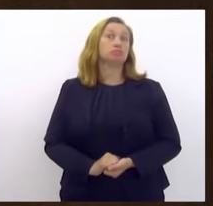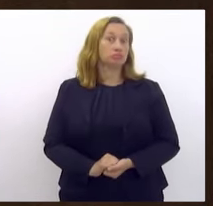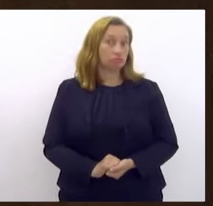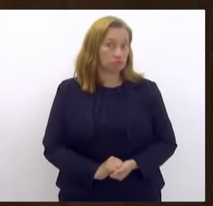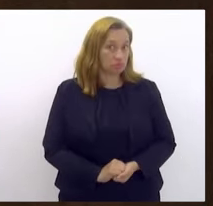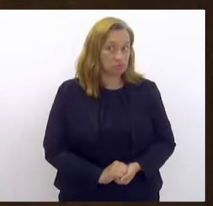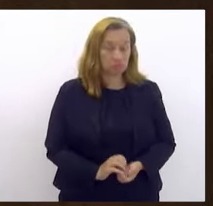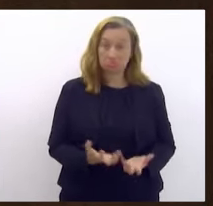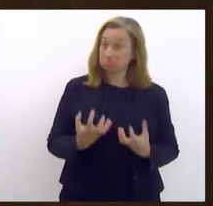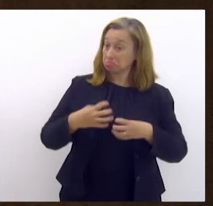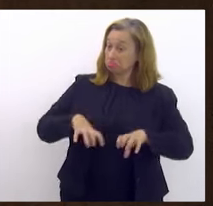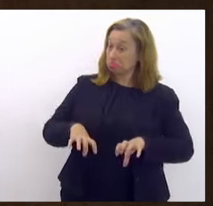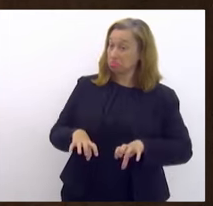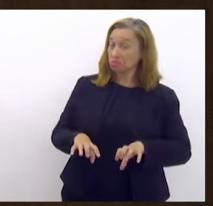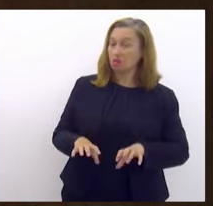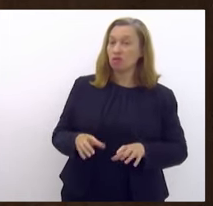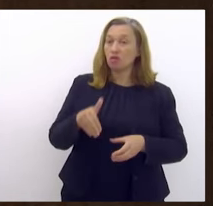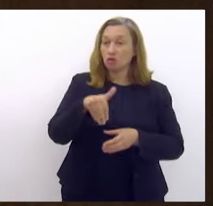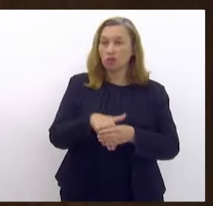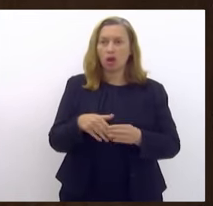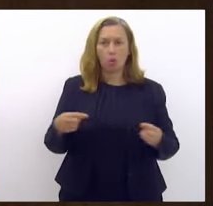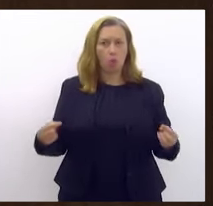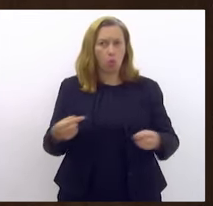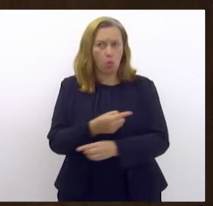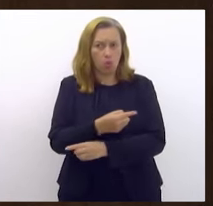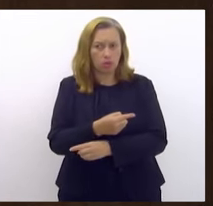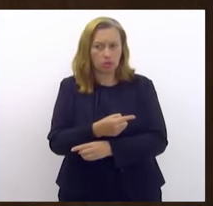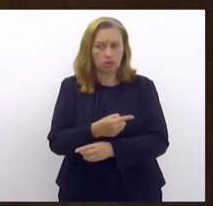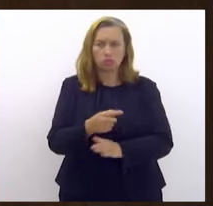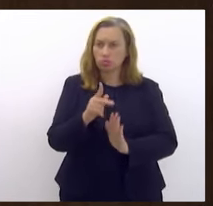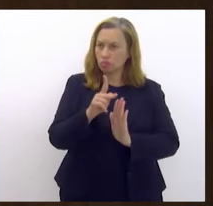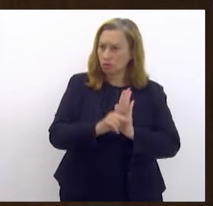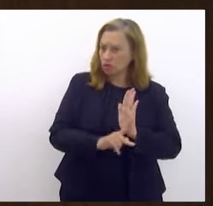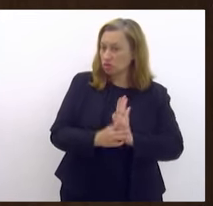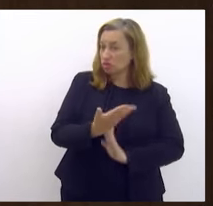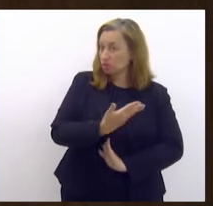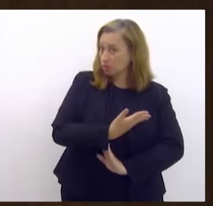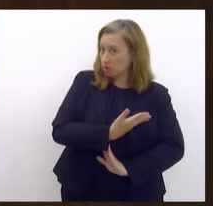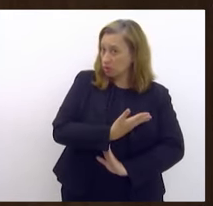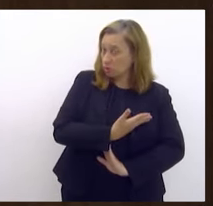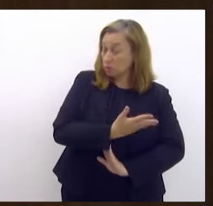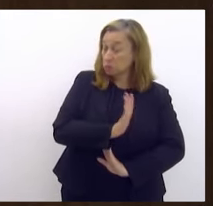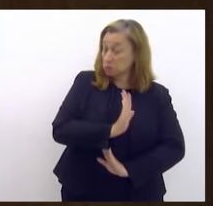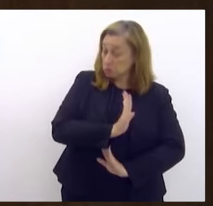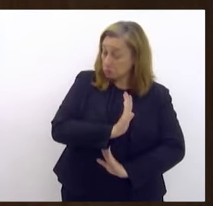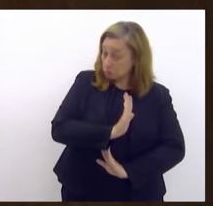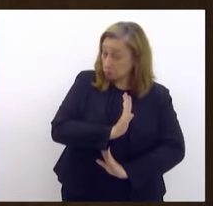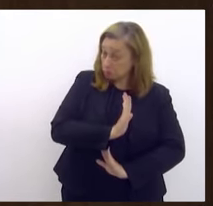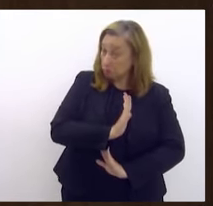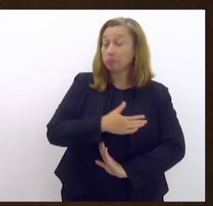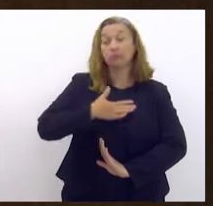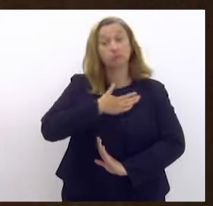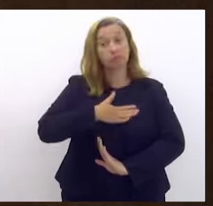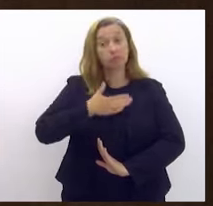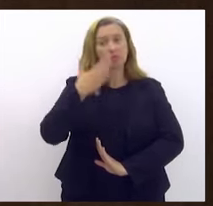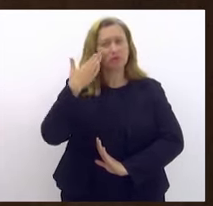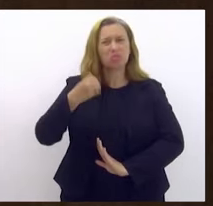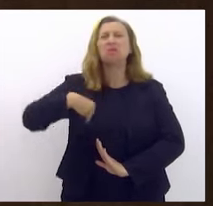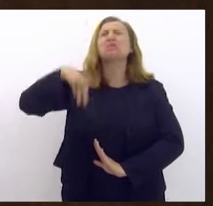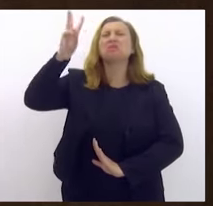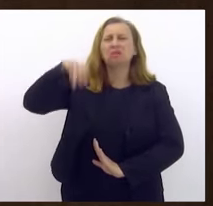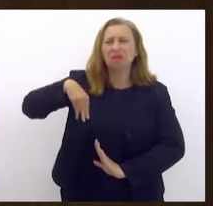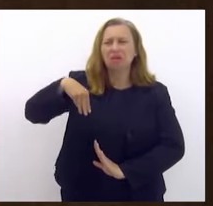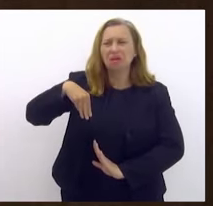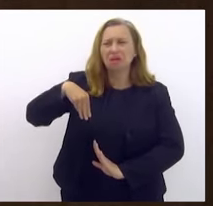Não se quer também votar contra um projeto de um colega. Agora, eu gostaria de saber quem é